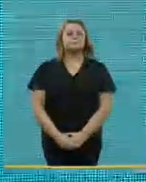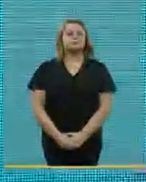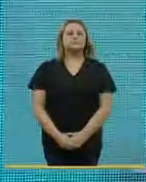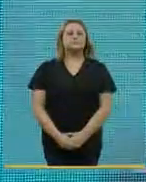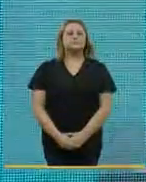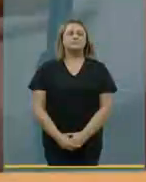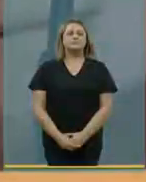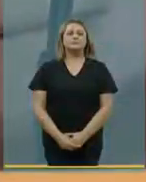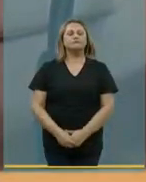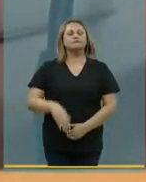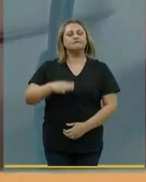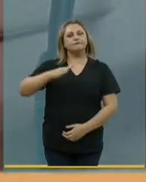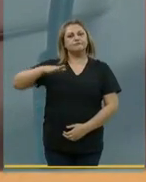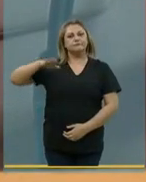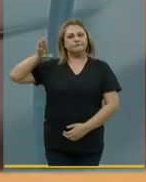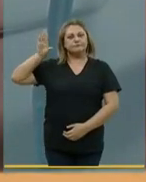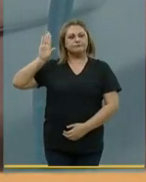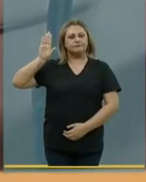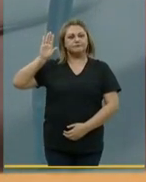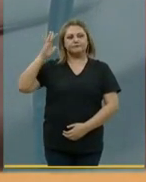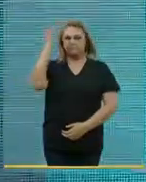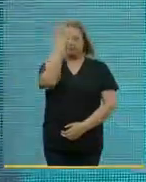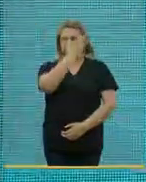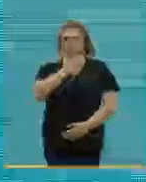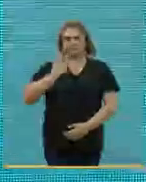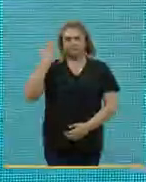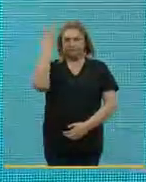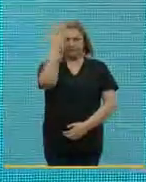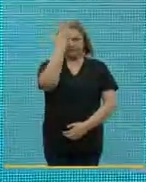candidato fernando haddad